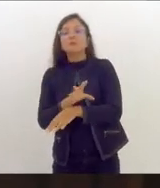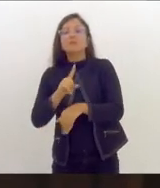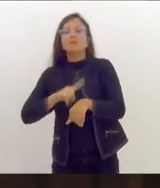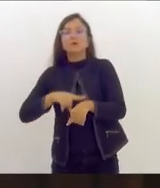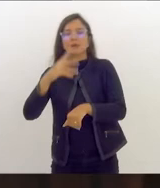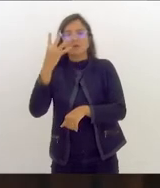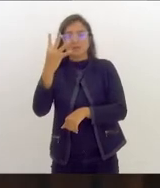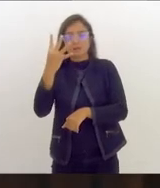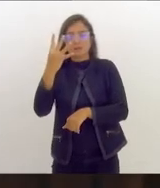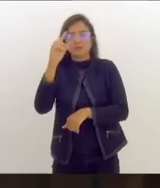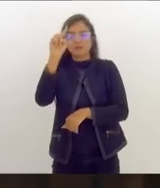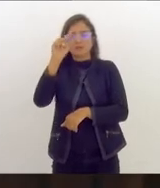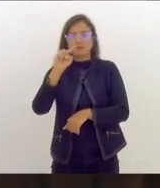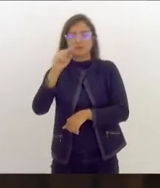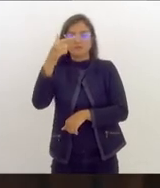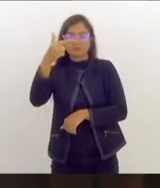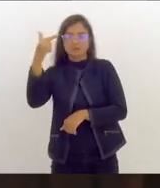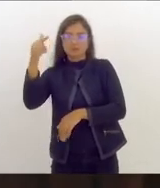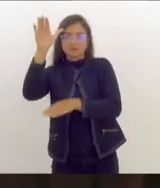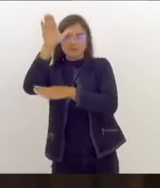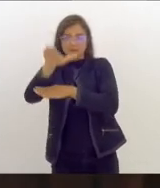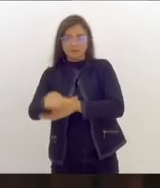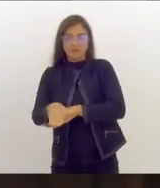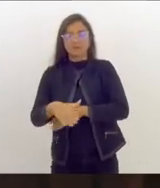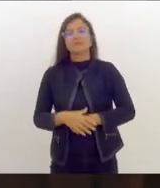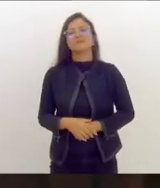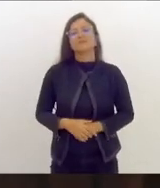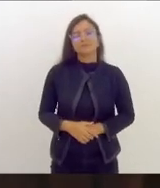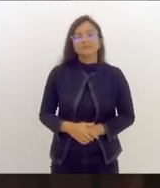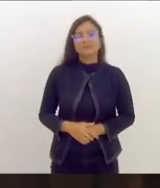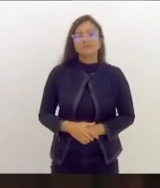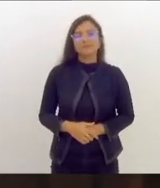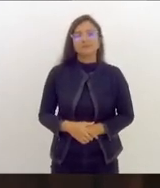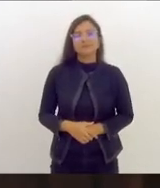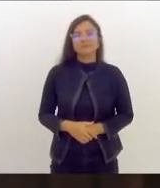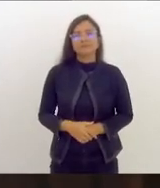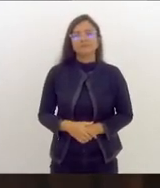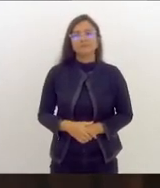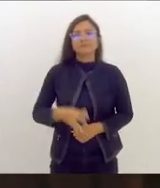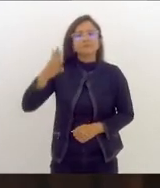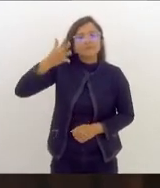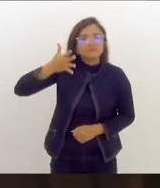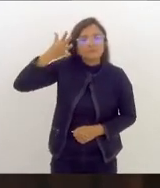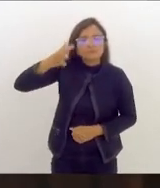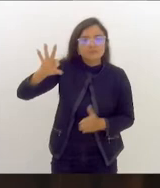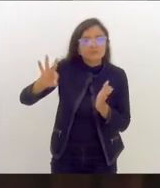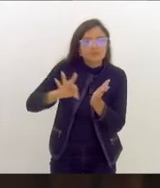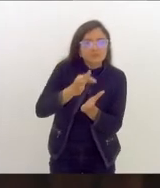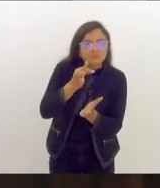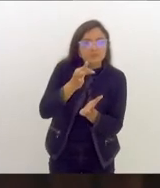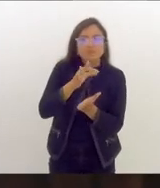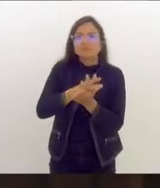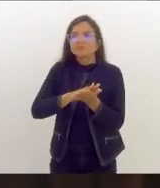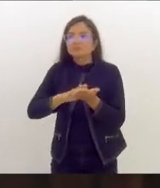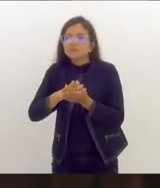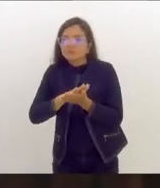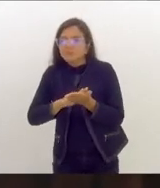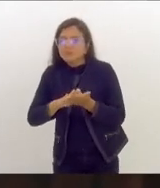e 22 minutos. Em não havendo oradores inscritos